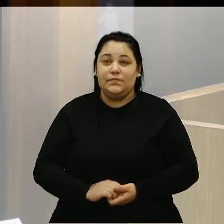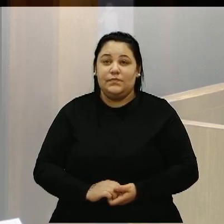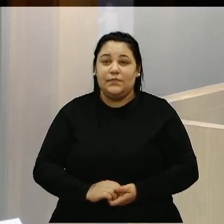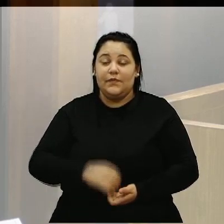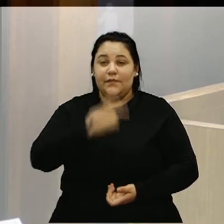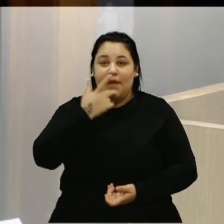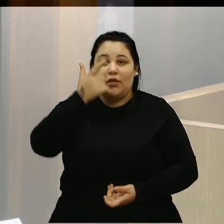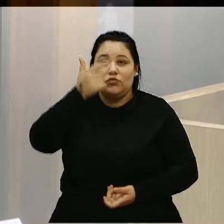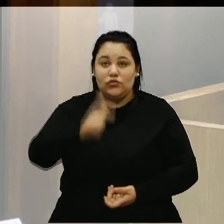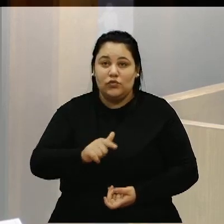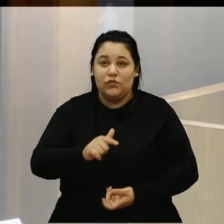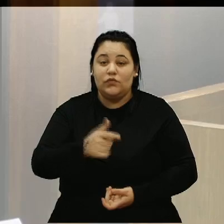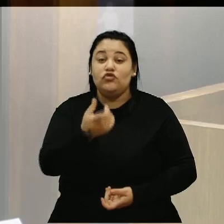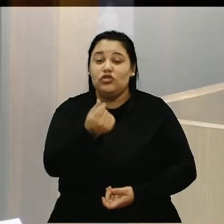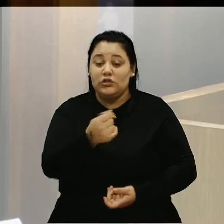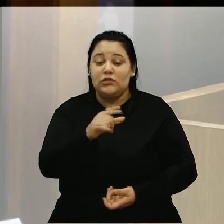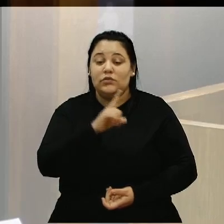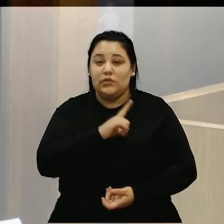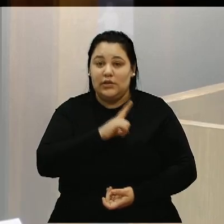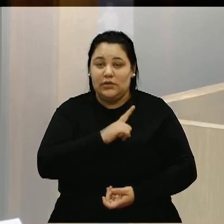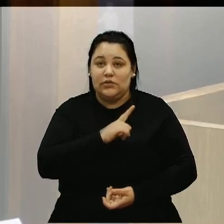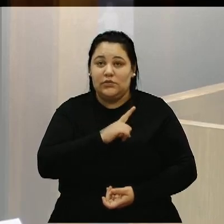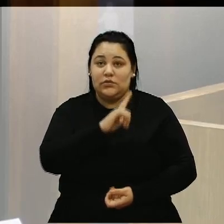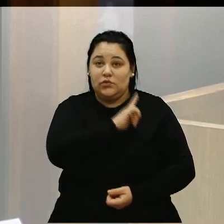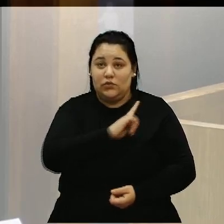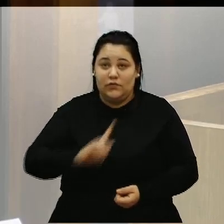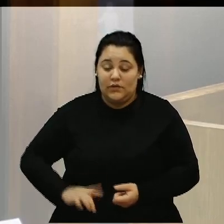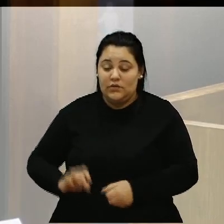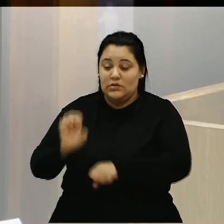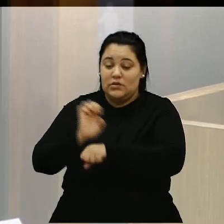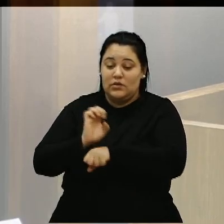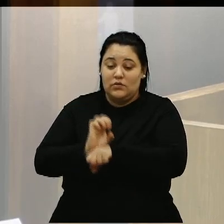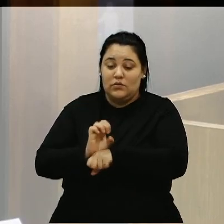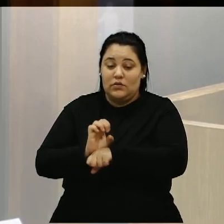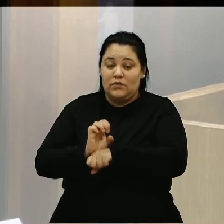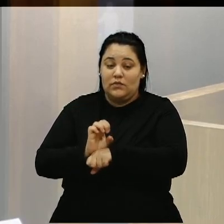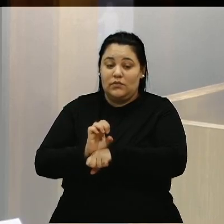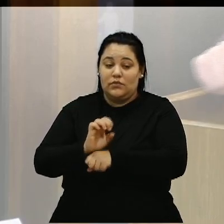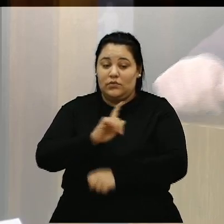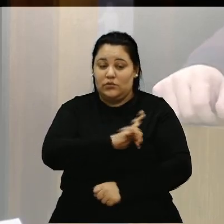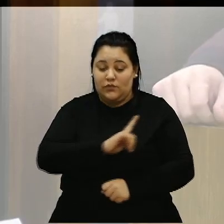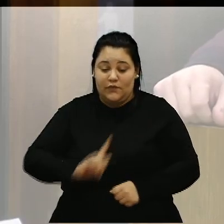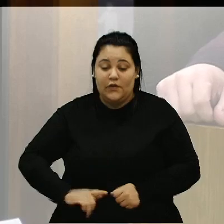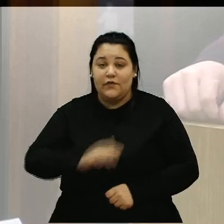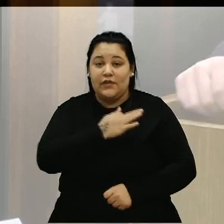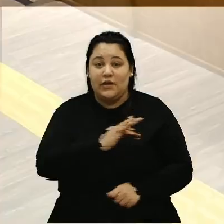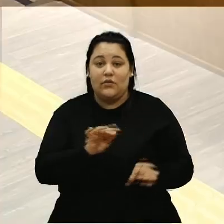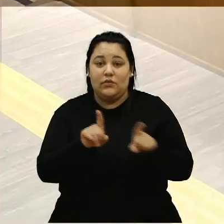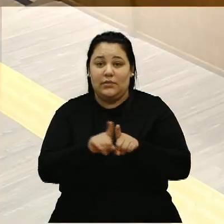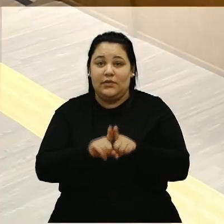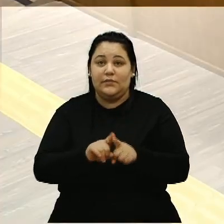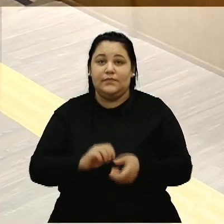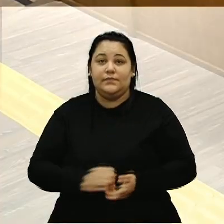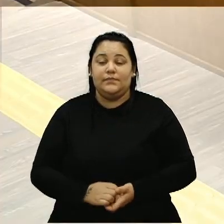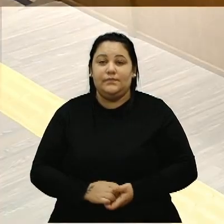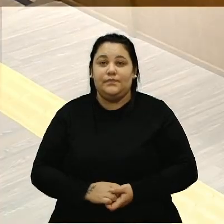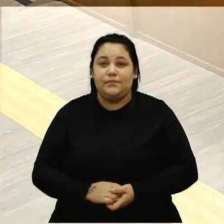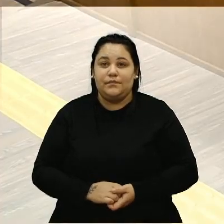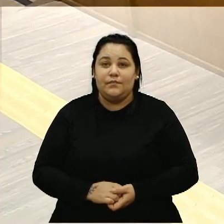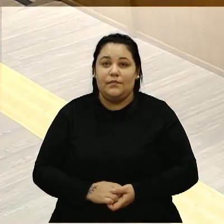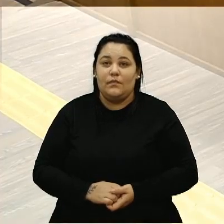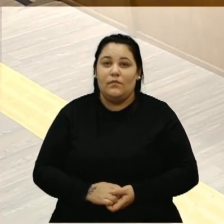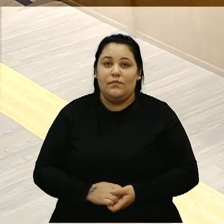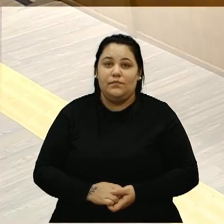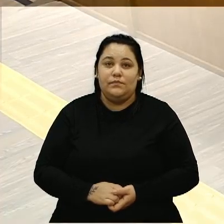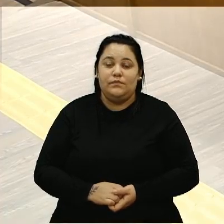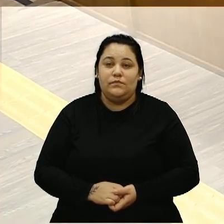Reforço. Dinheiro tem do governo estadual e do governo federal. Sua parte, vereador Felipe. Vereador Bortola, eu